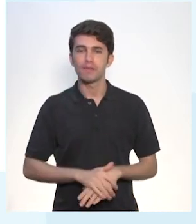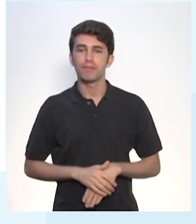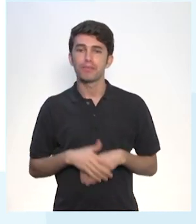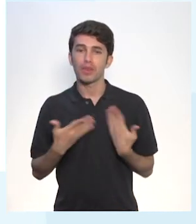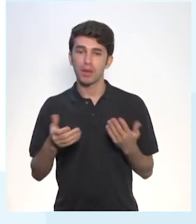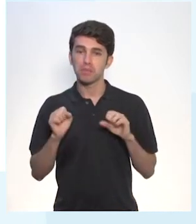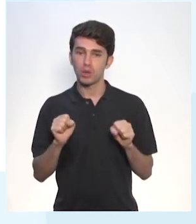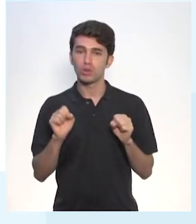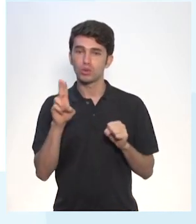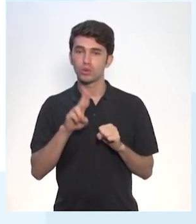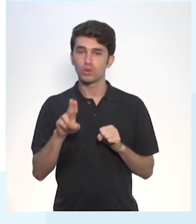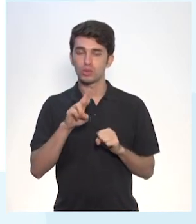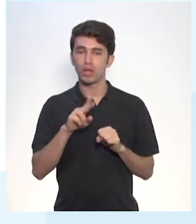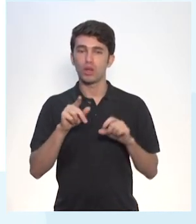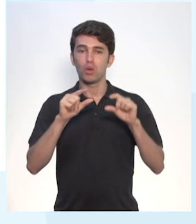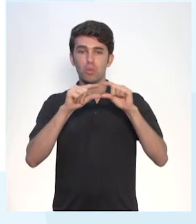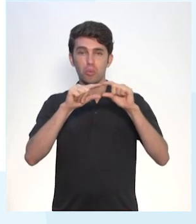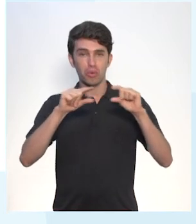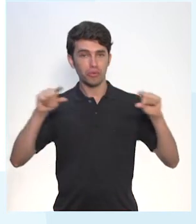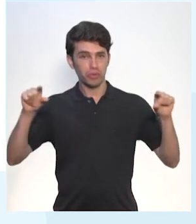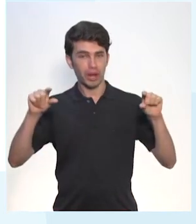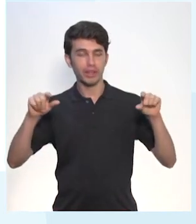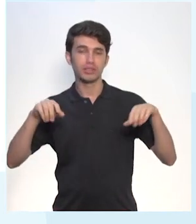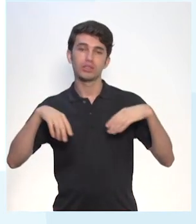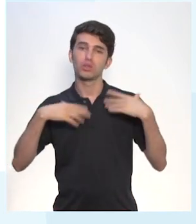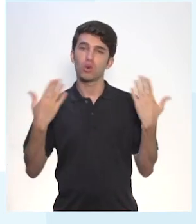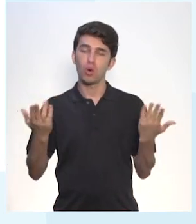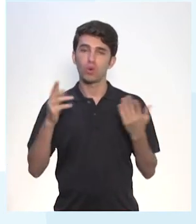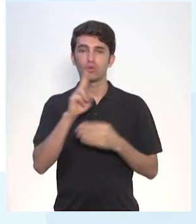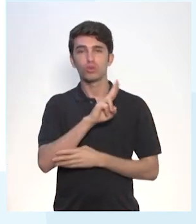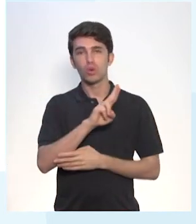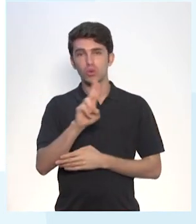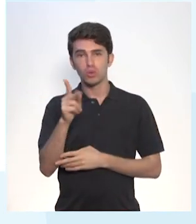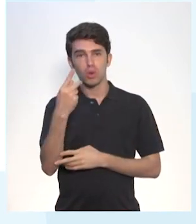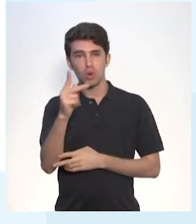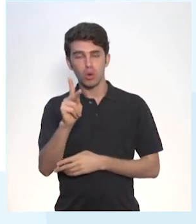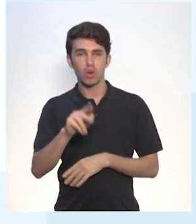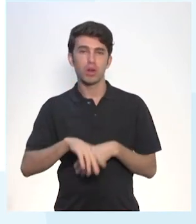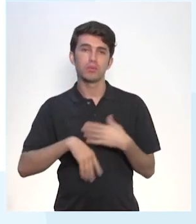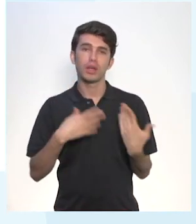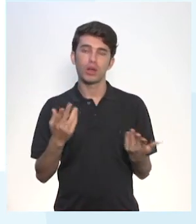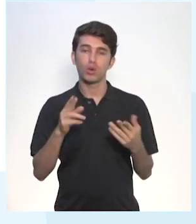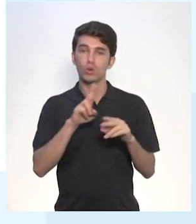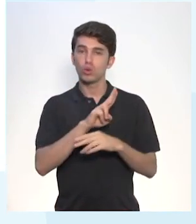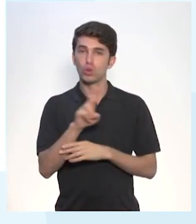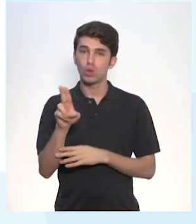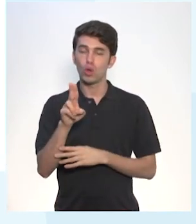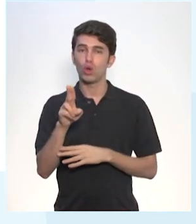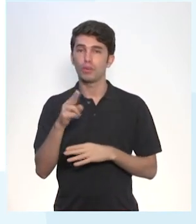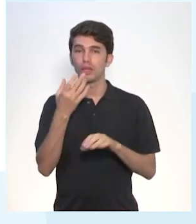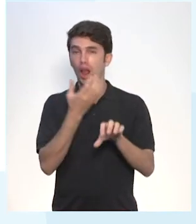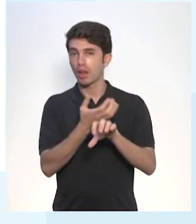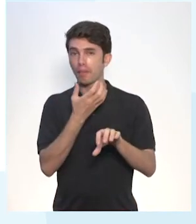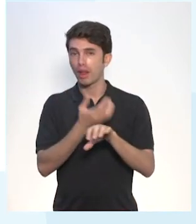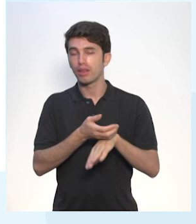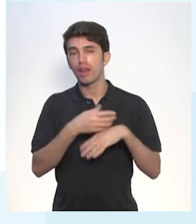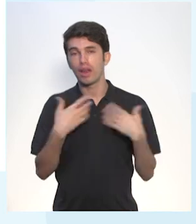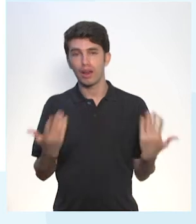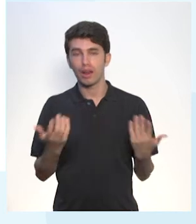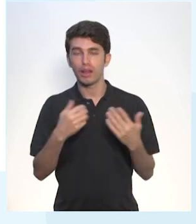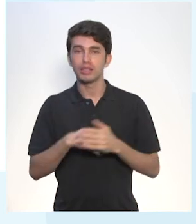Duda fez, ou colocar o seu nome, o nome da matéria, né, já que você pode